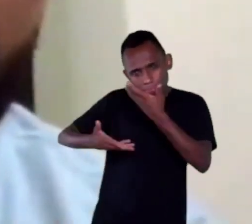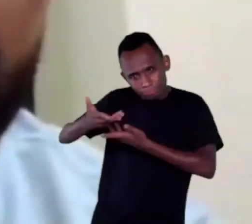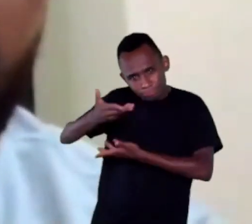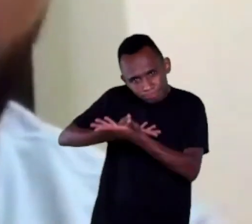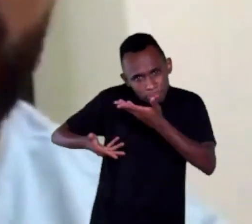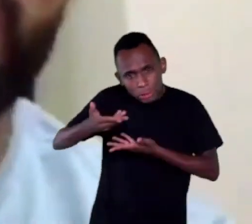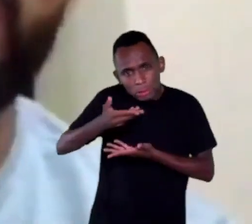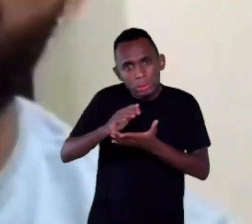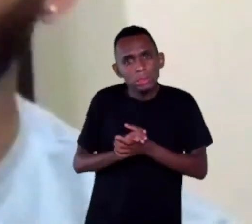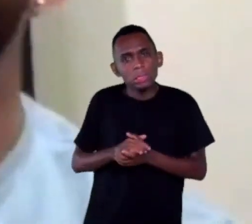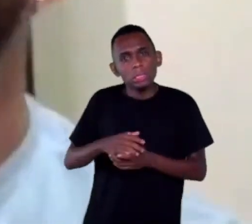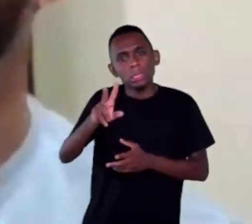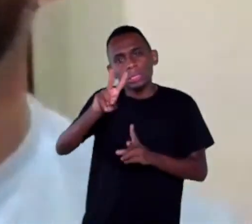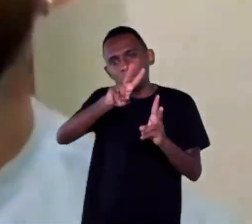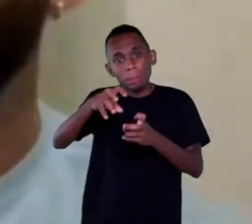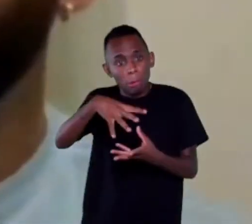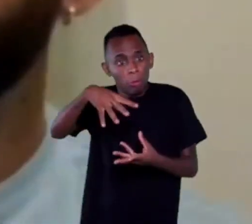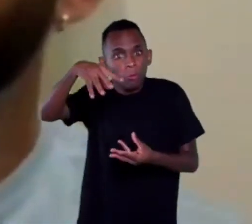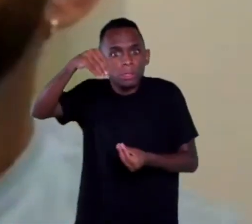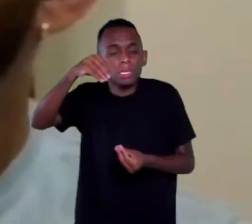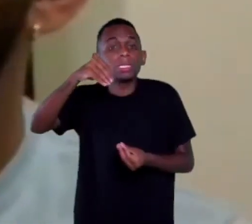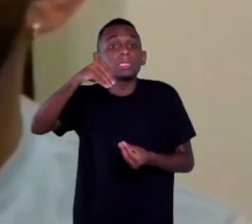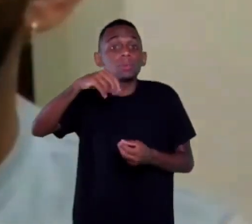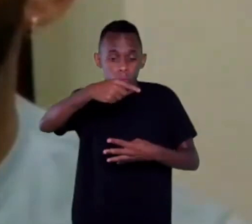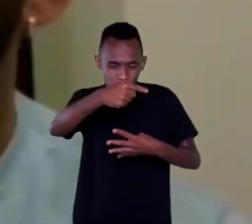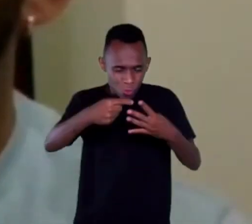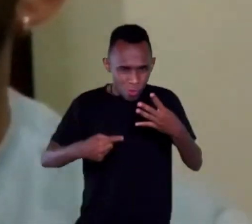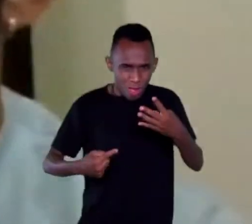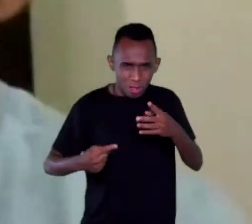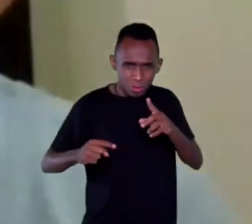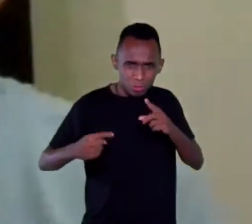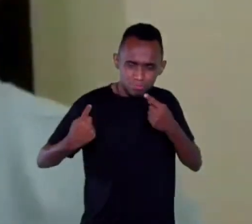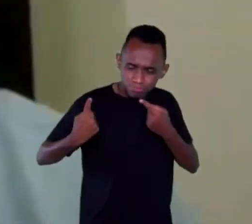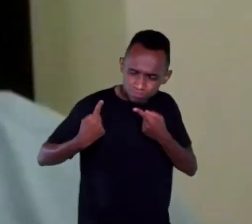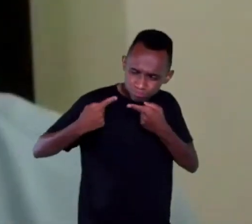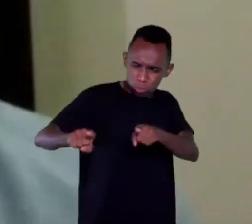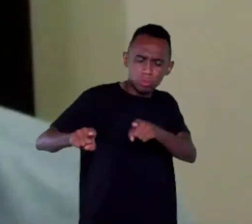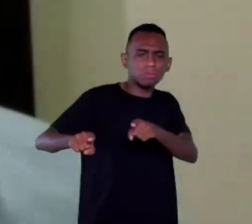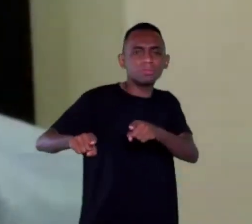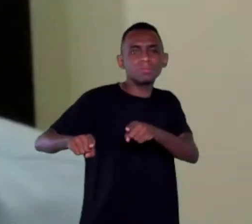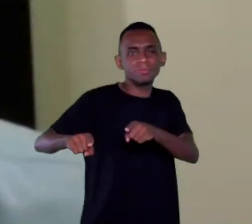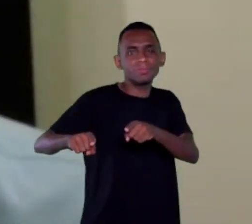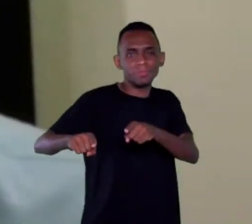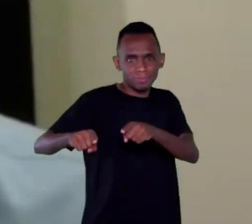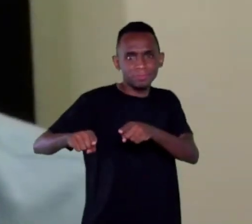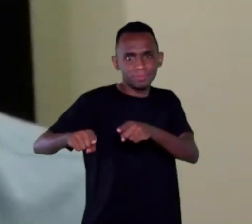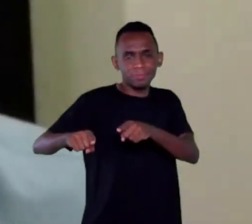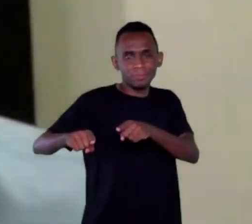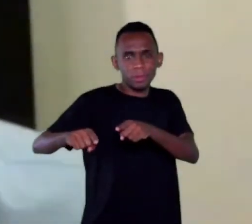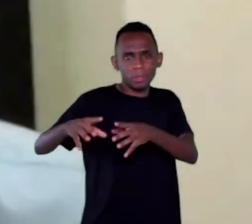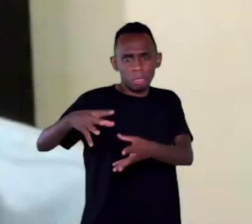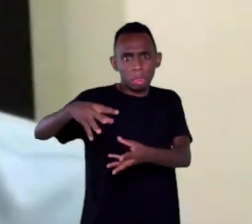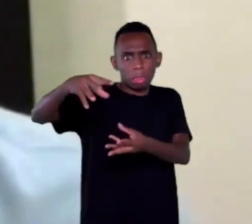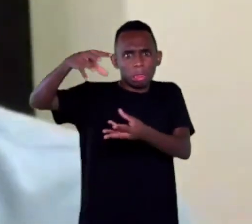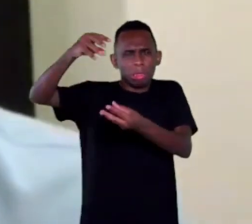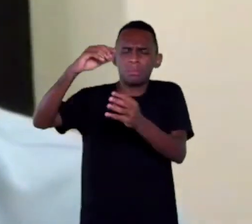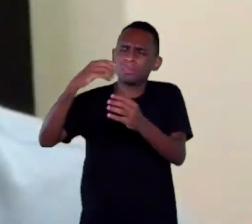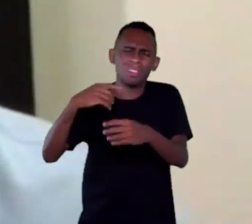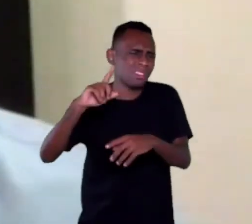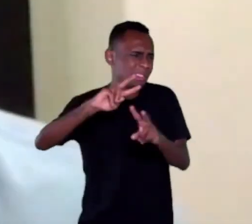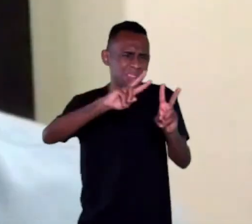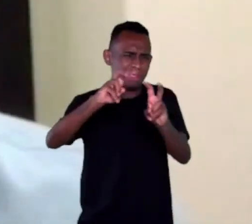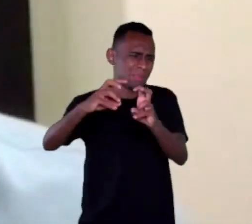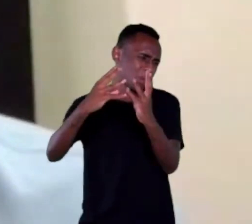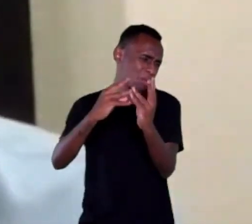homem com os olhos brilhando e na parte inferior 4 crianças, sendo 2 meninas e 2 meninos, com roupas de cores